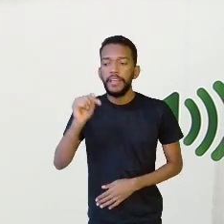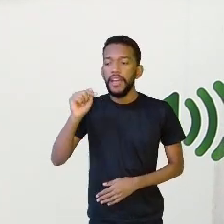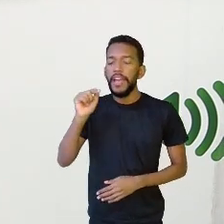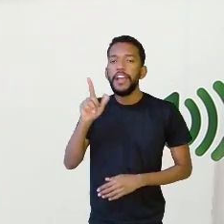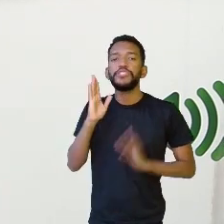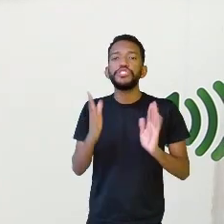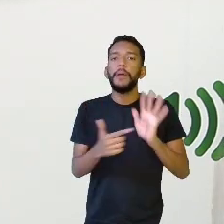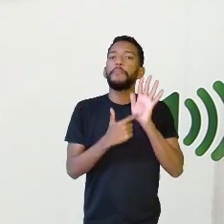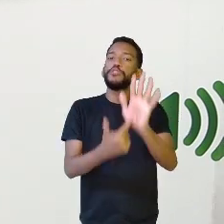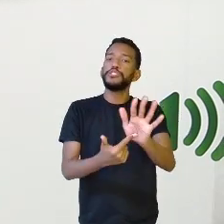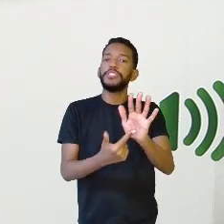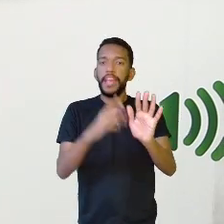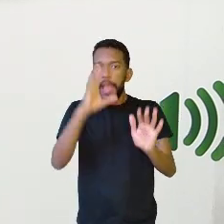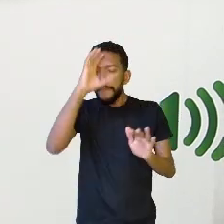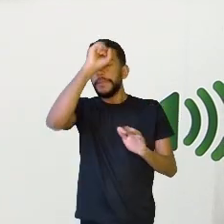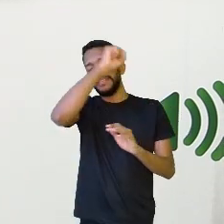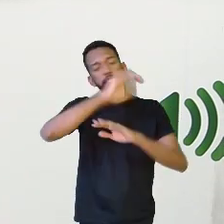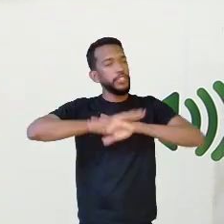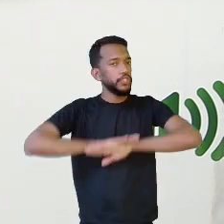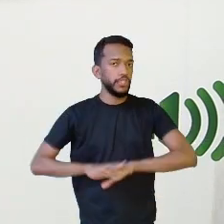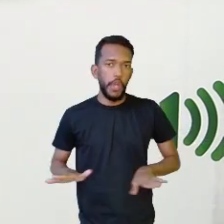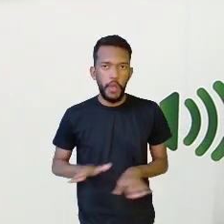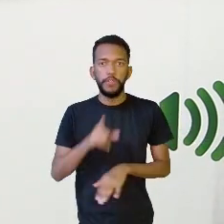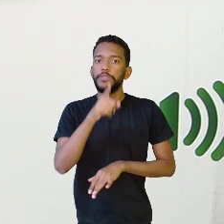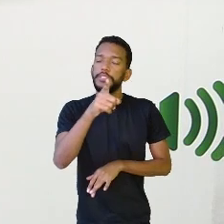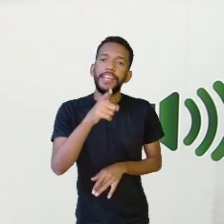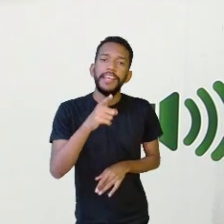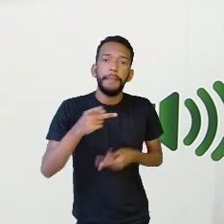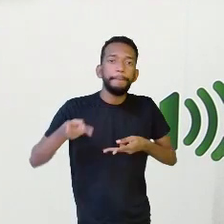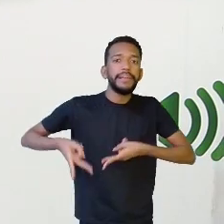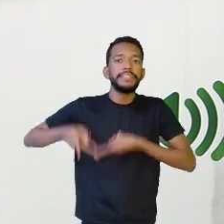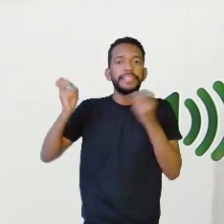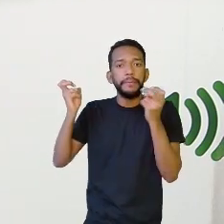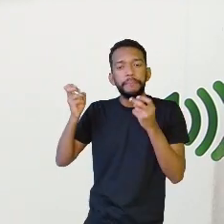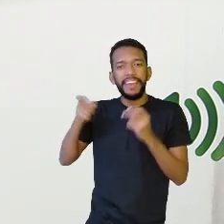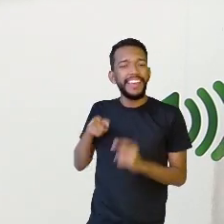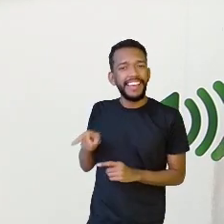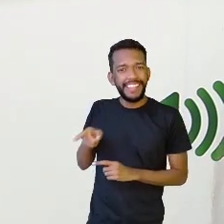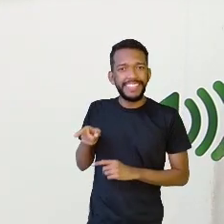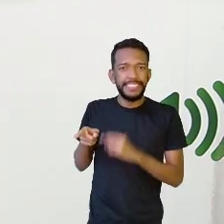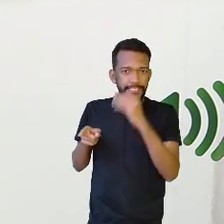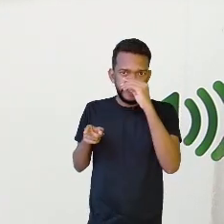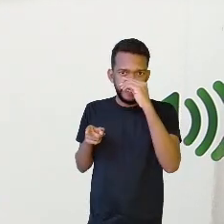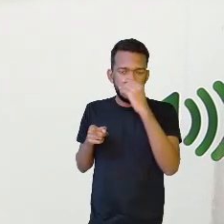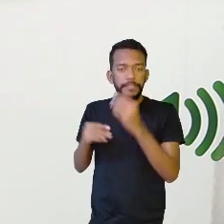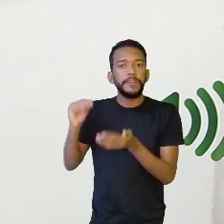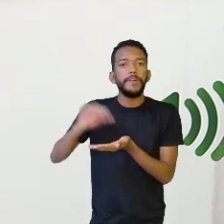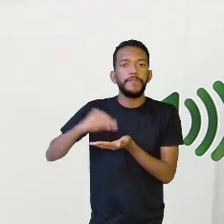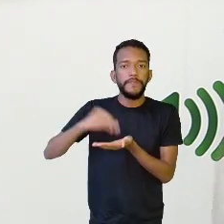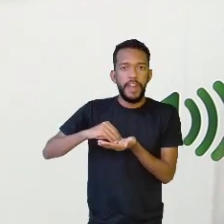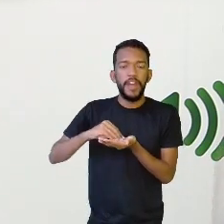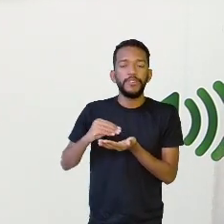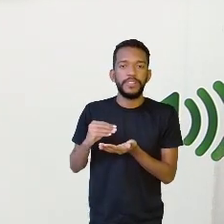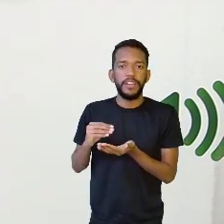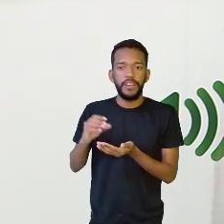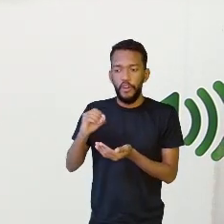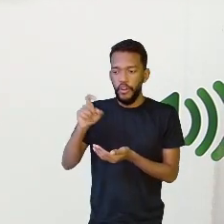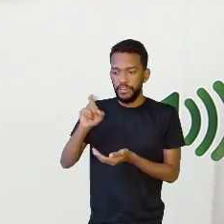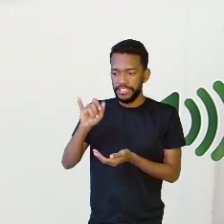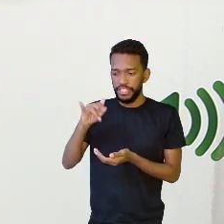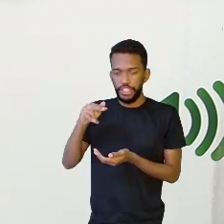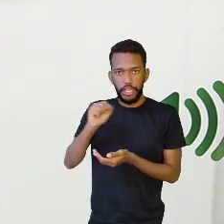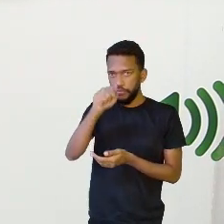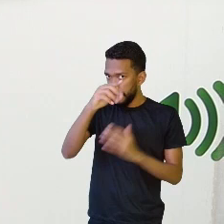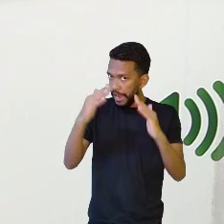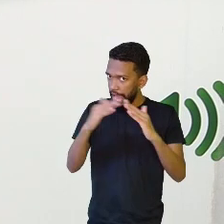só a nível de aprendizagem, para a gente perceber que a vela apaga porque faltou oxigênio. Mas vocês não precisam fazer